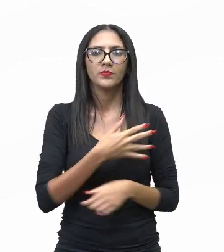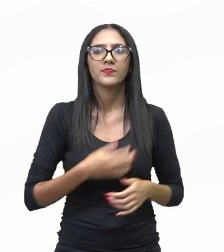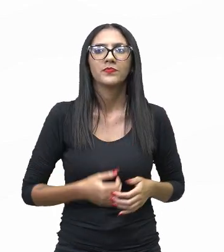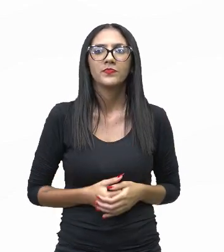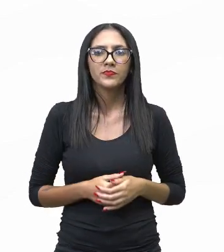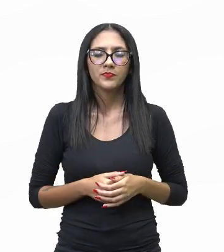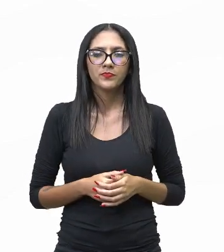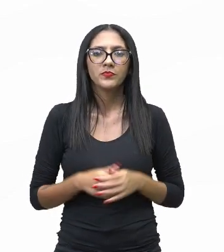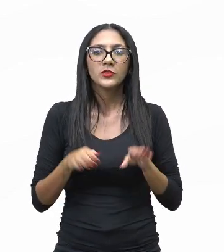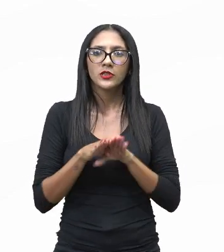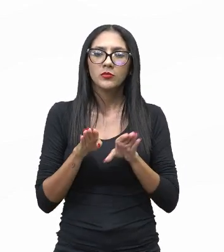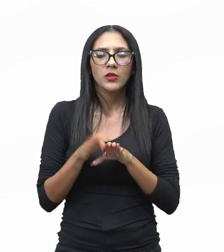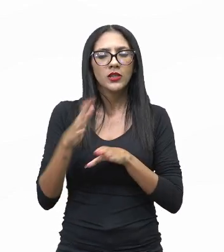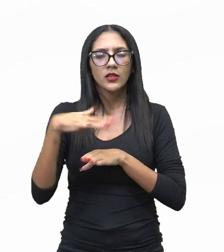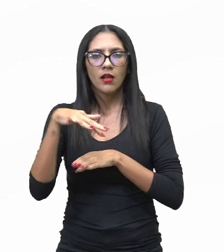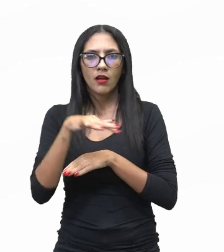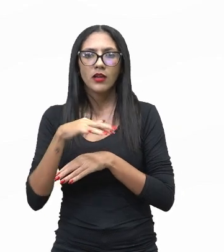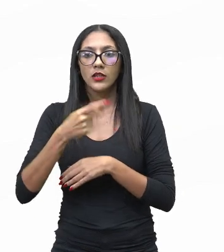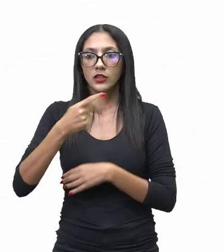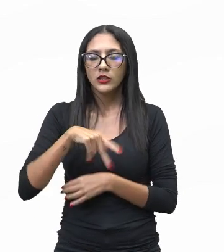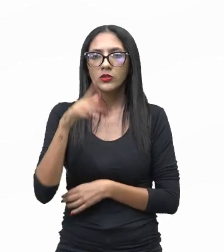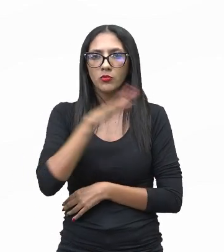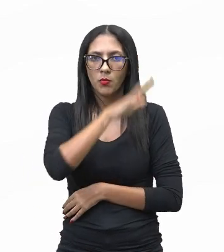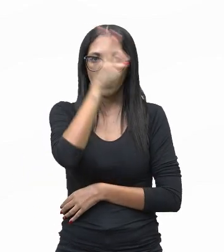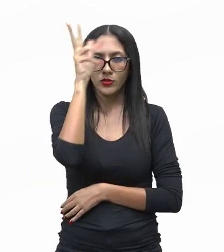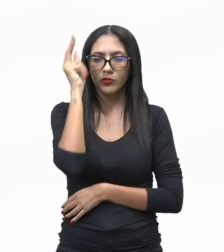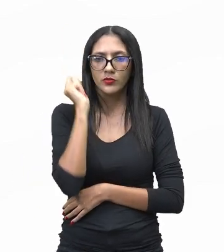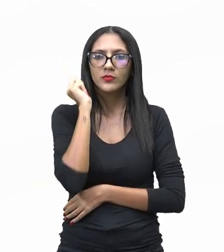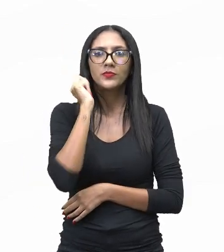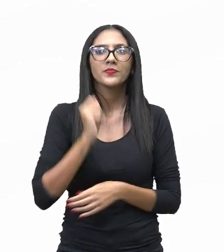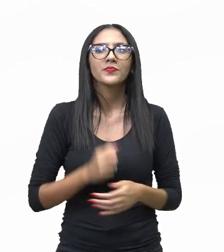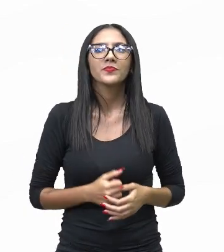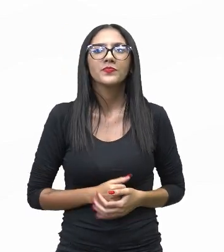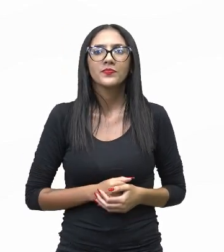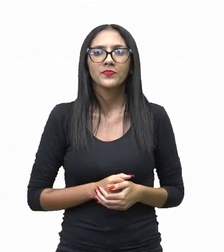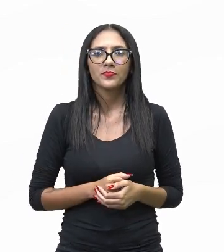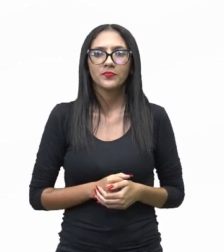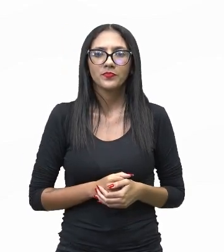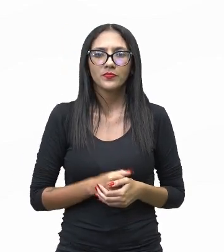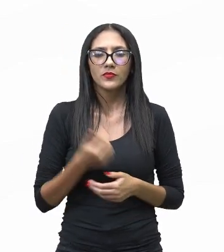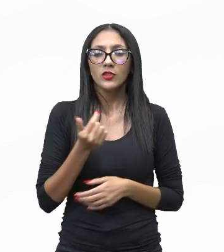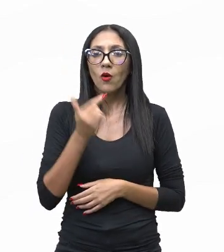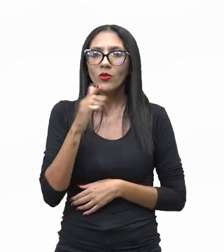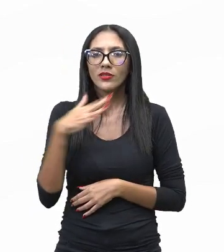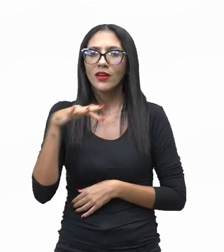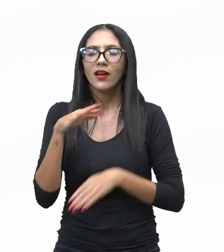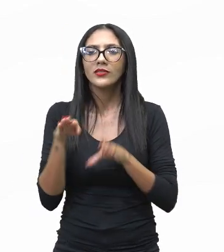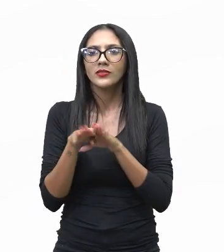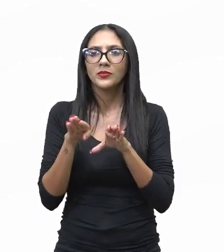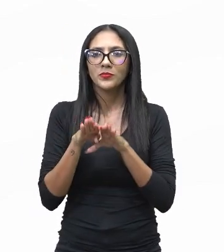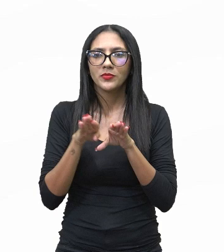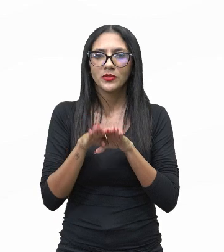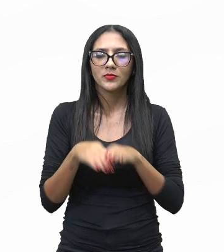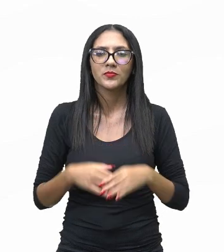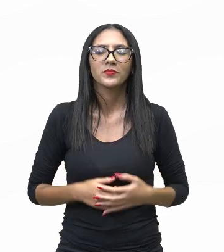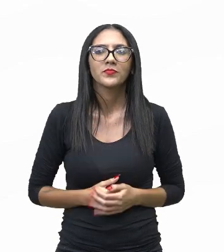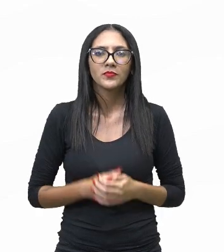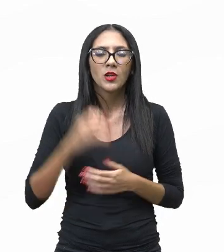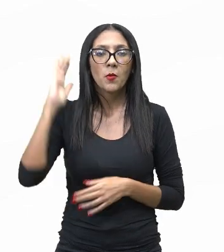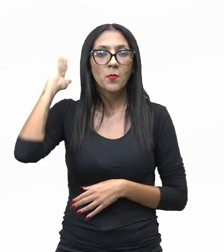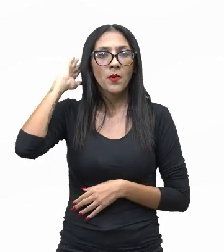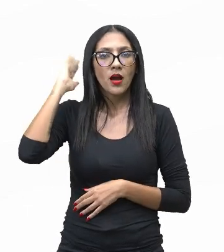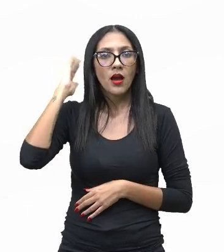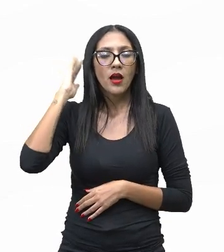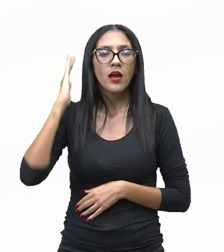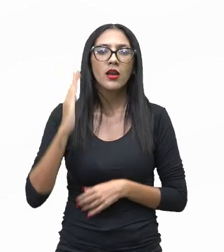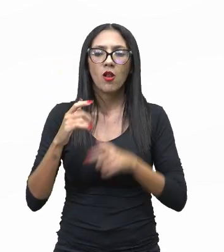Juruá, né, e do rio Solimões, no estado do Amazonas. A área aqui de Marajó também, ó, lá no Pará, né? Também é uma área